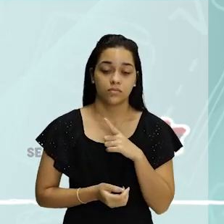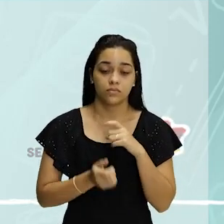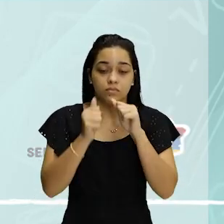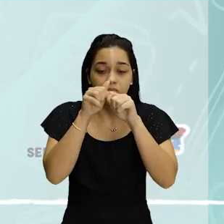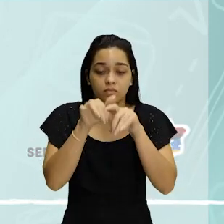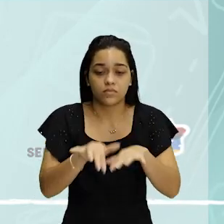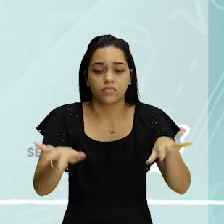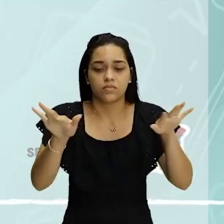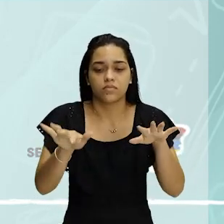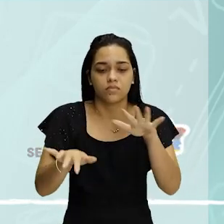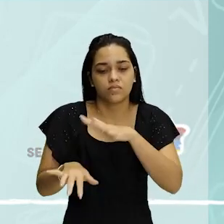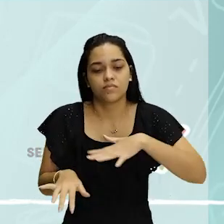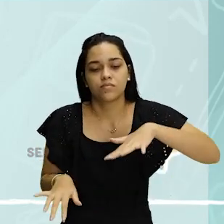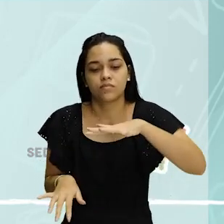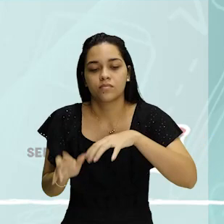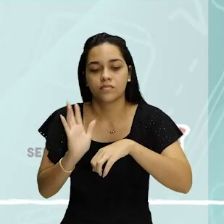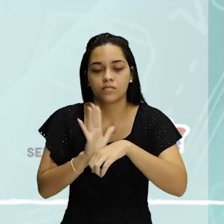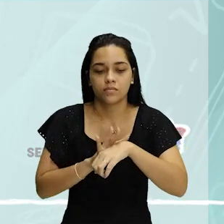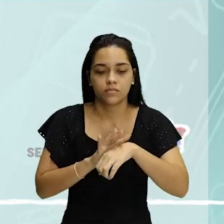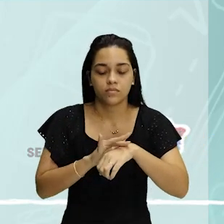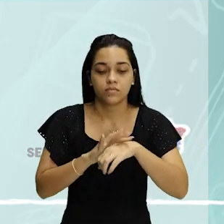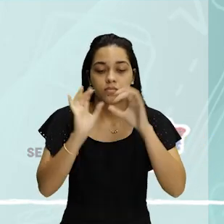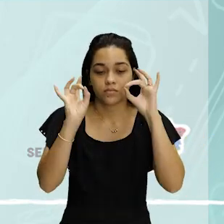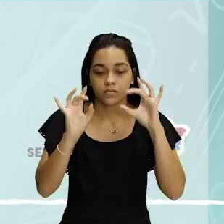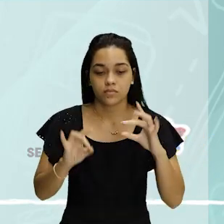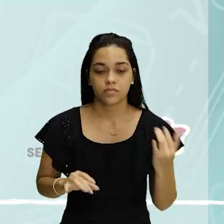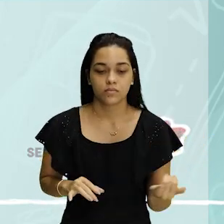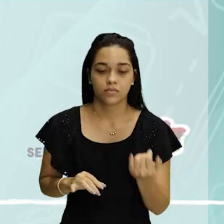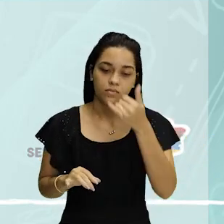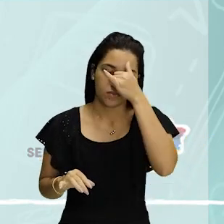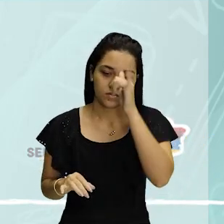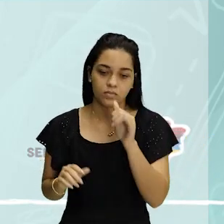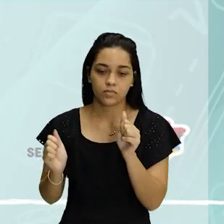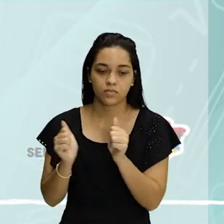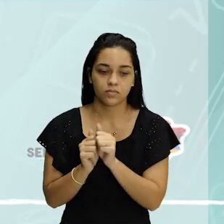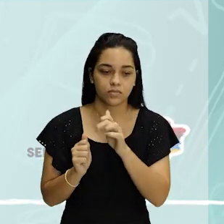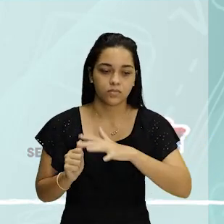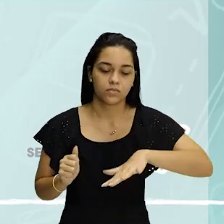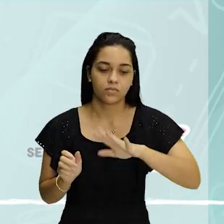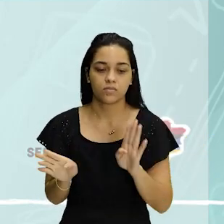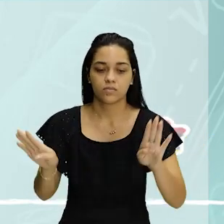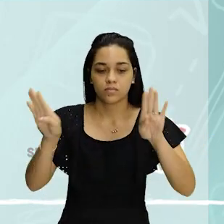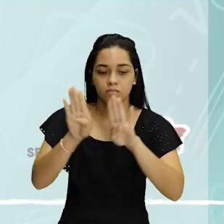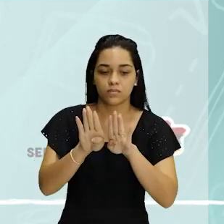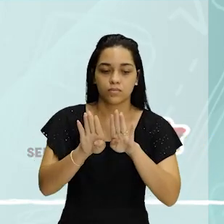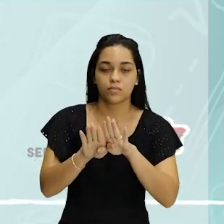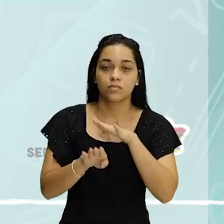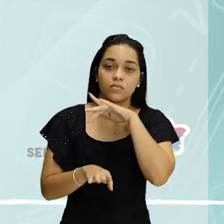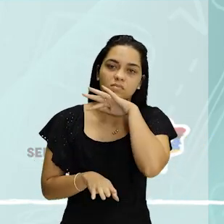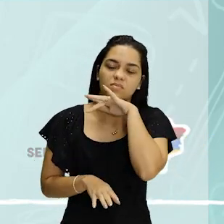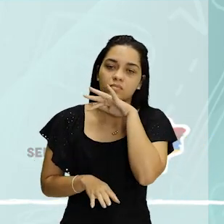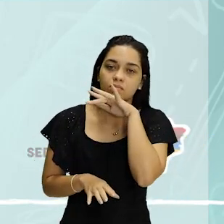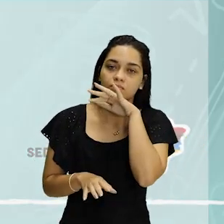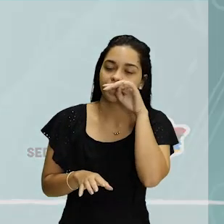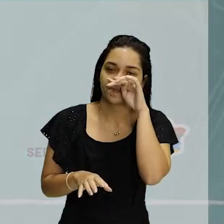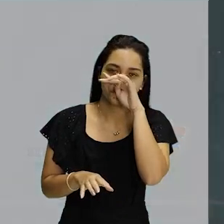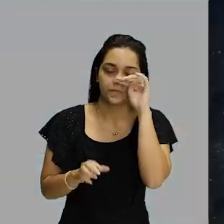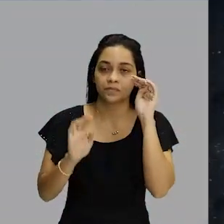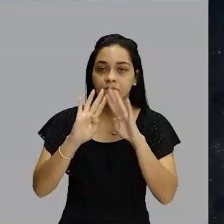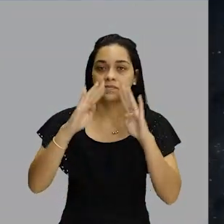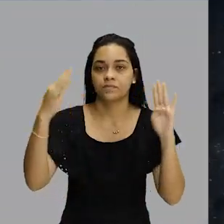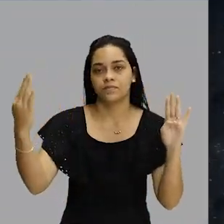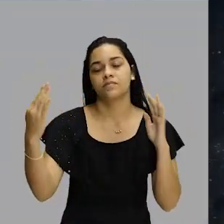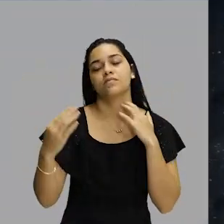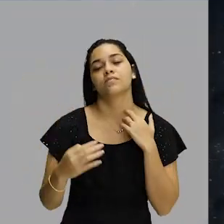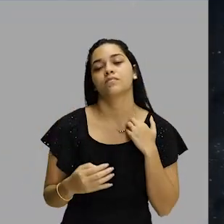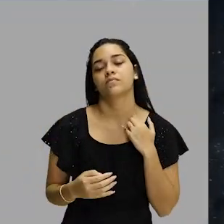Em época de surtos da doença, é especialmente importante evitar permanecer em ambientes fechados e mal ventilados,